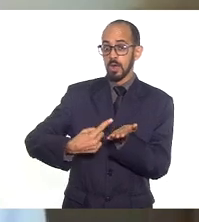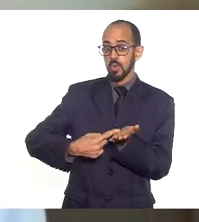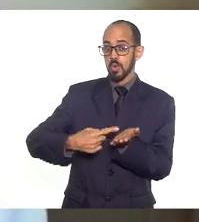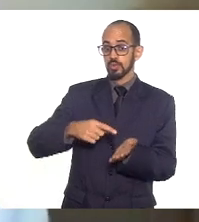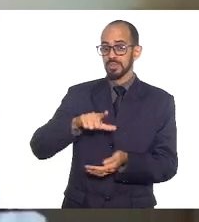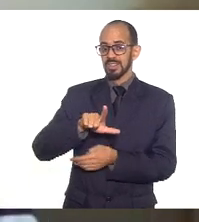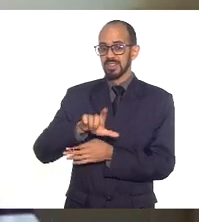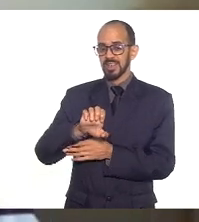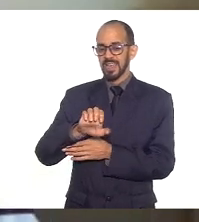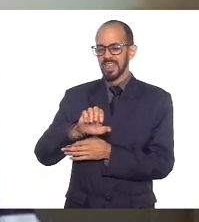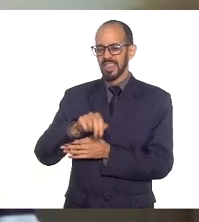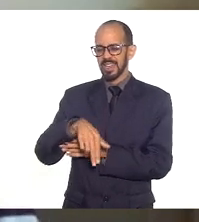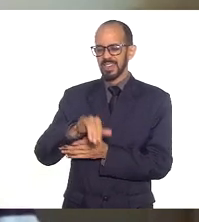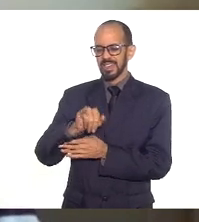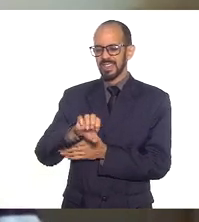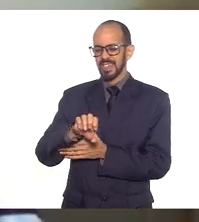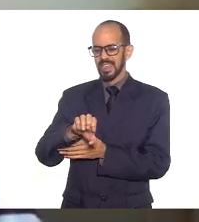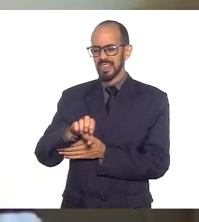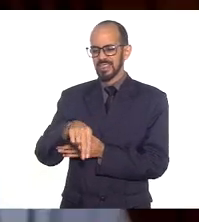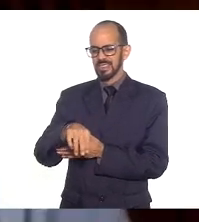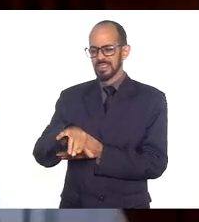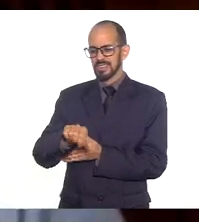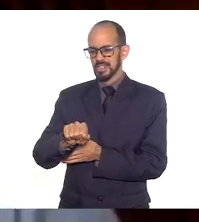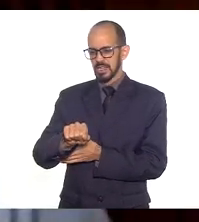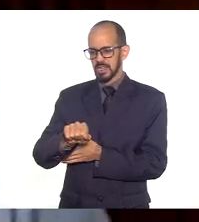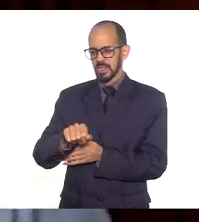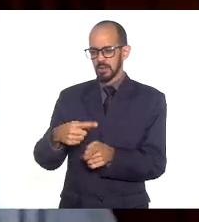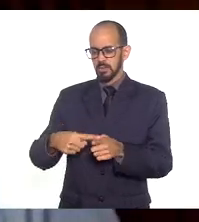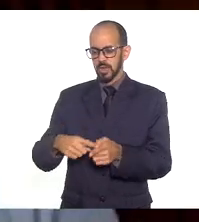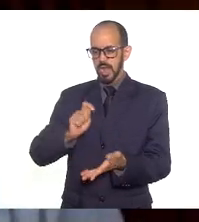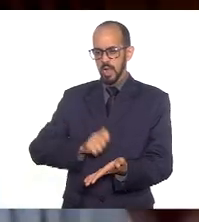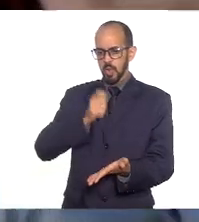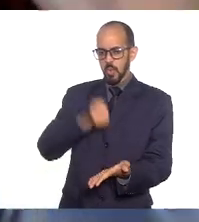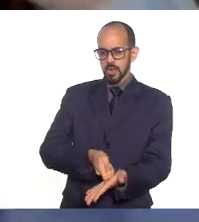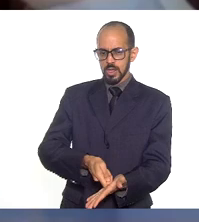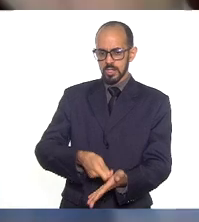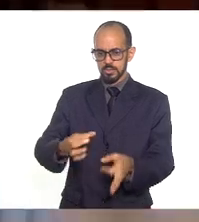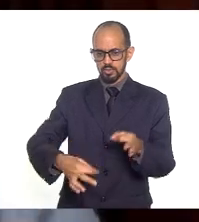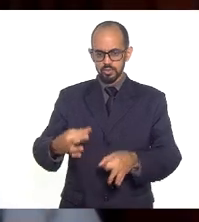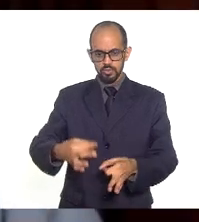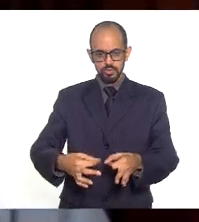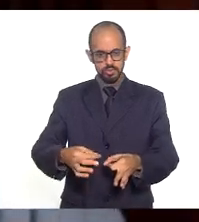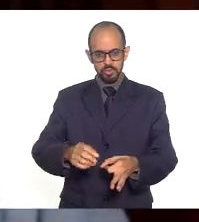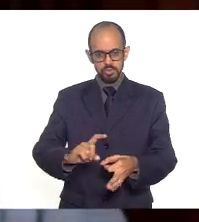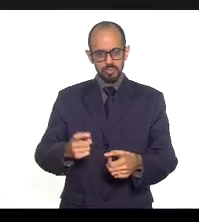devolve recurso. Perfeito. Vamos fazer isso em plenário.